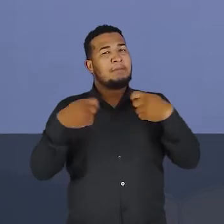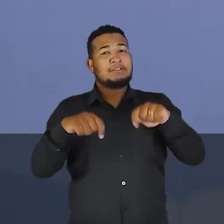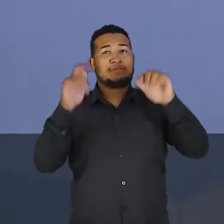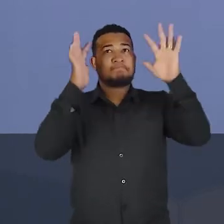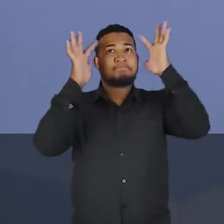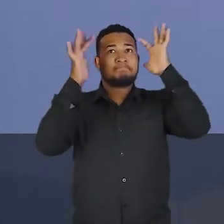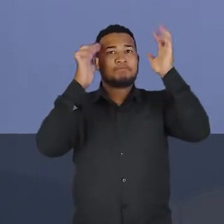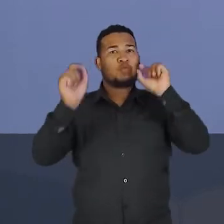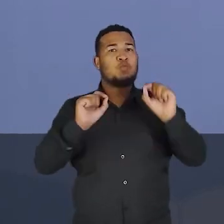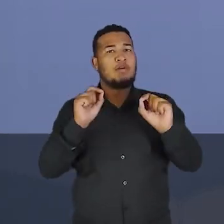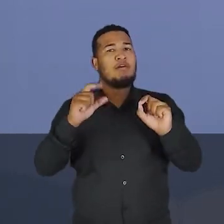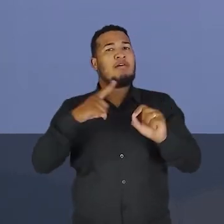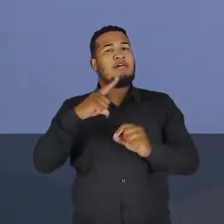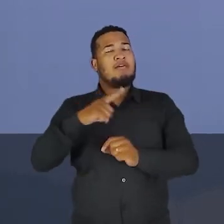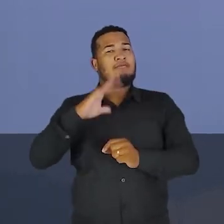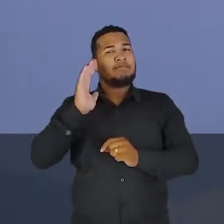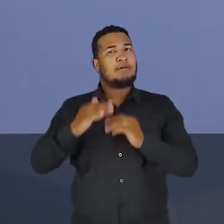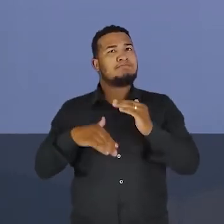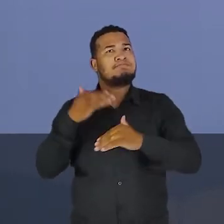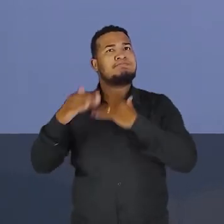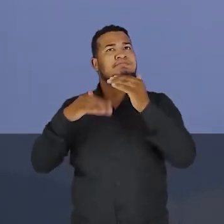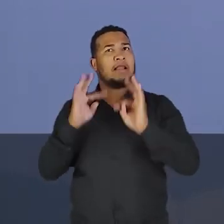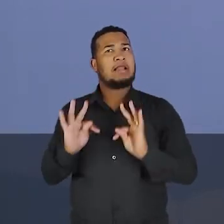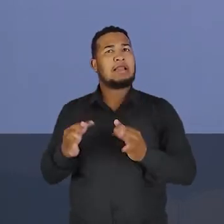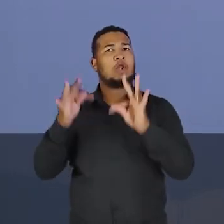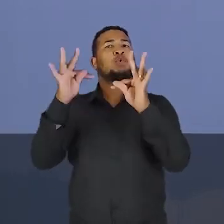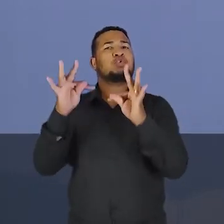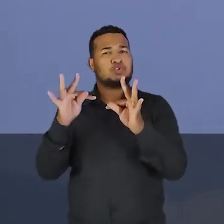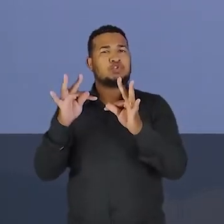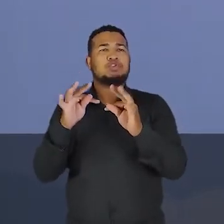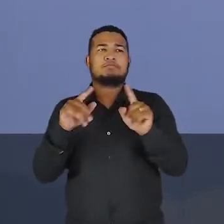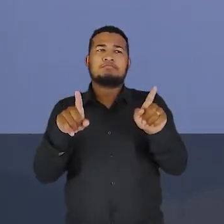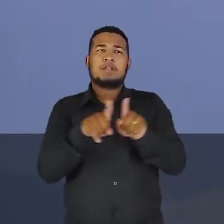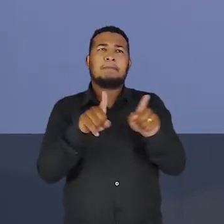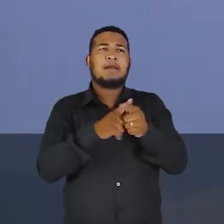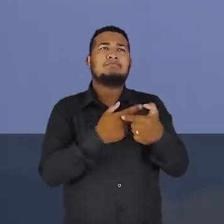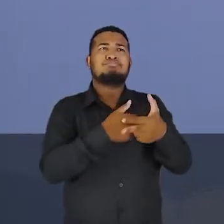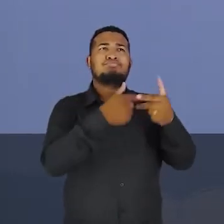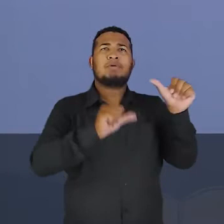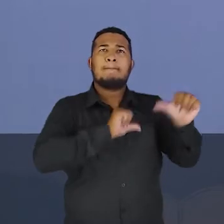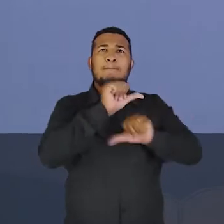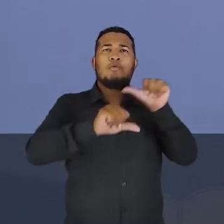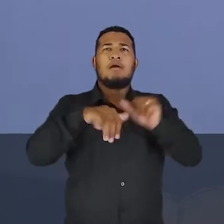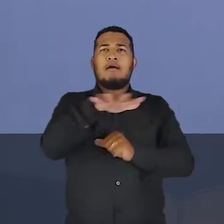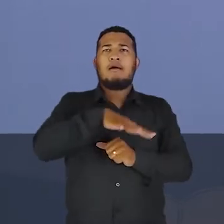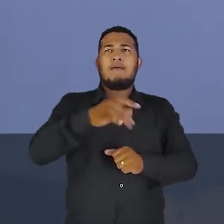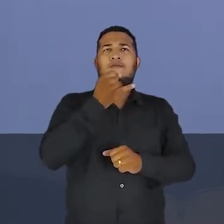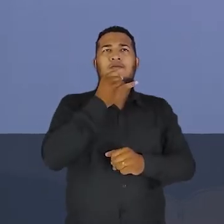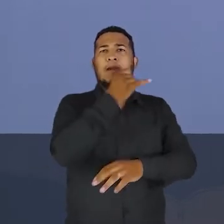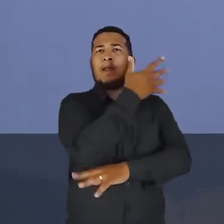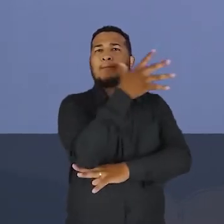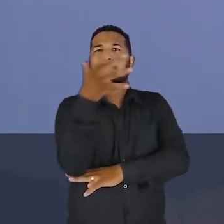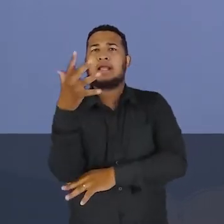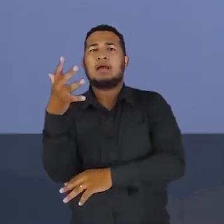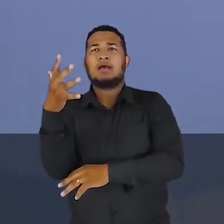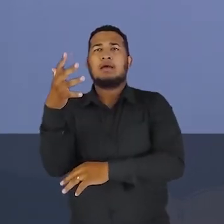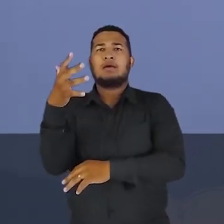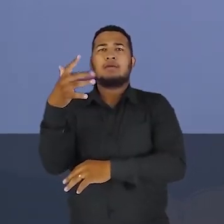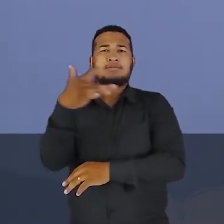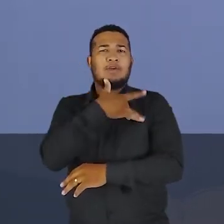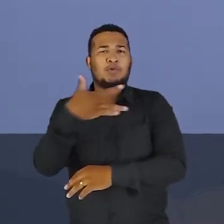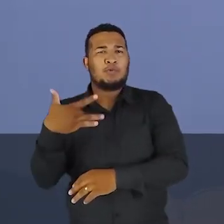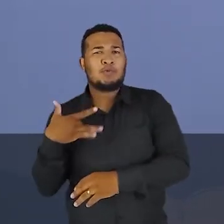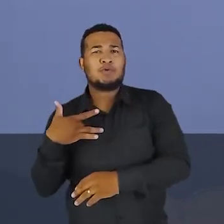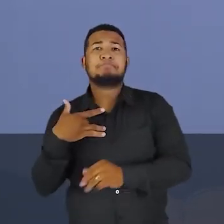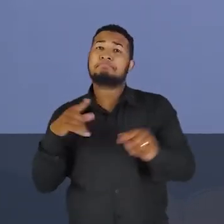que com o avanço tanto da tecnologia para tantas mudanças na área ambiental, na área da saúde,